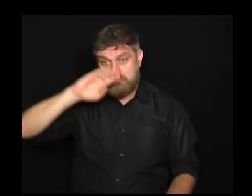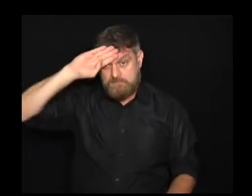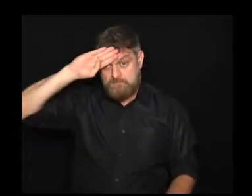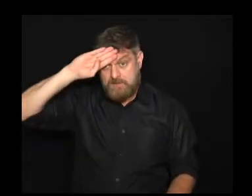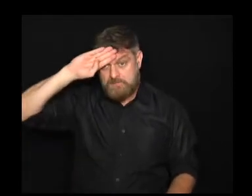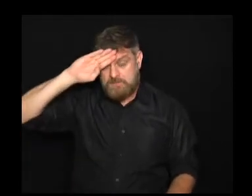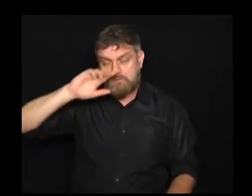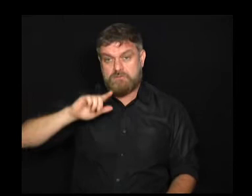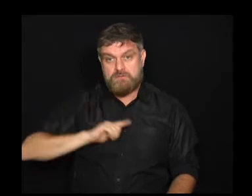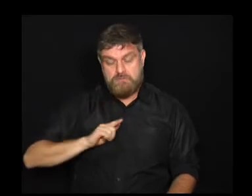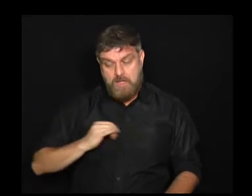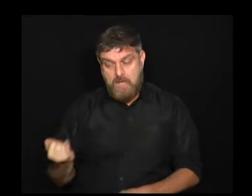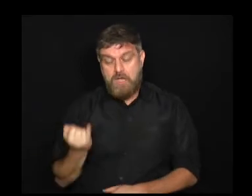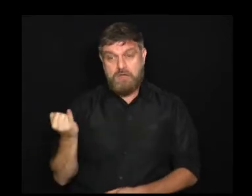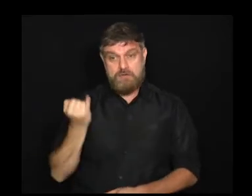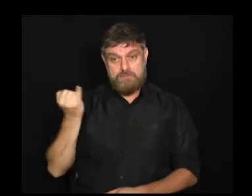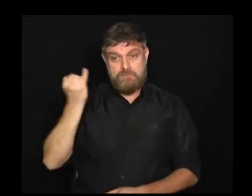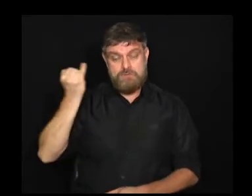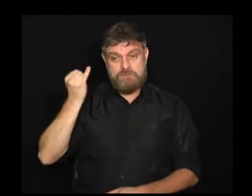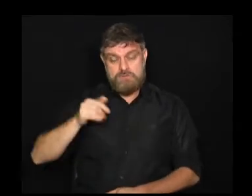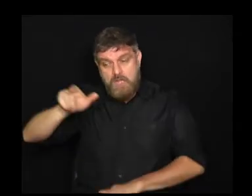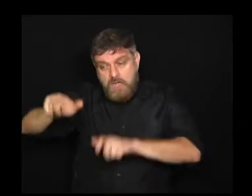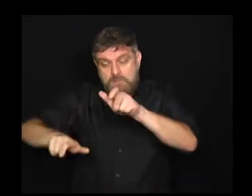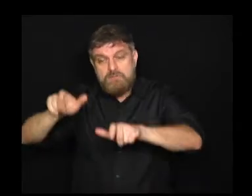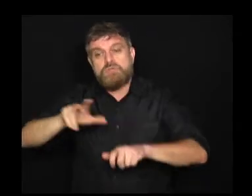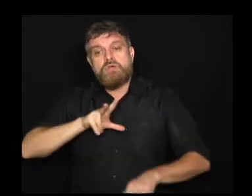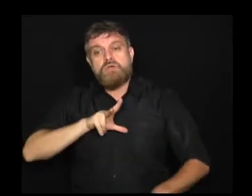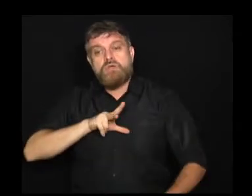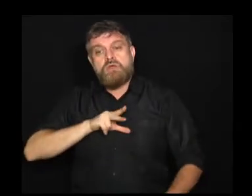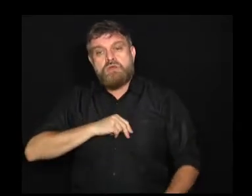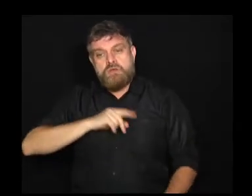é importante para tranquilizar